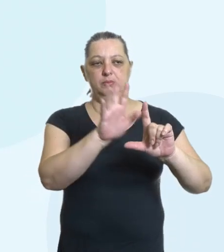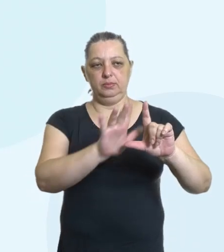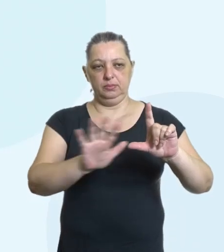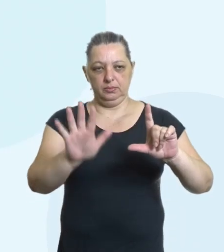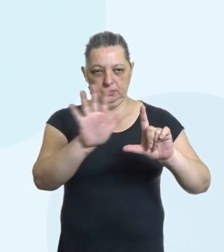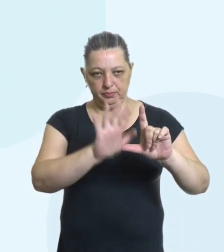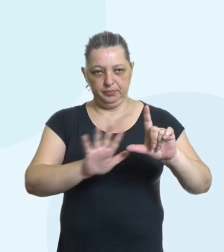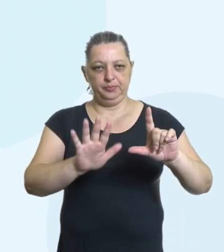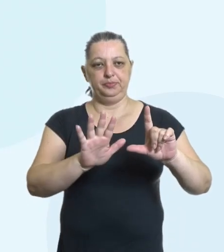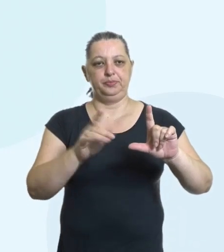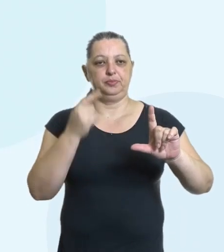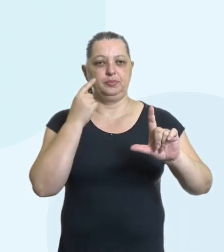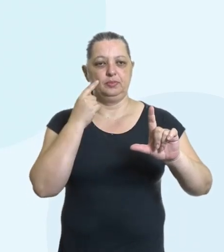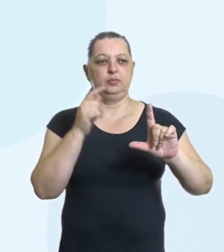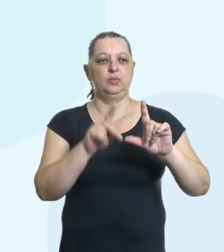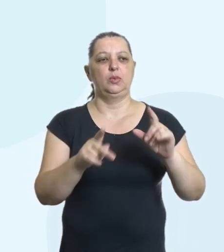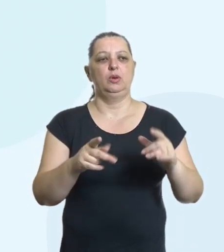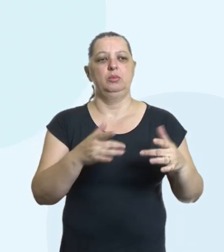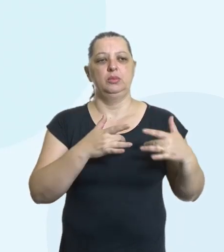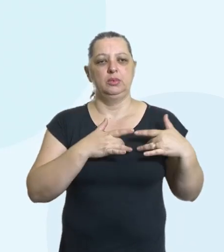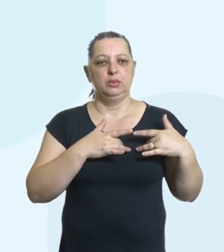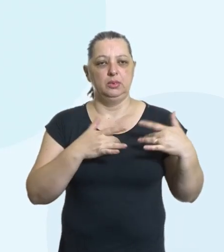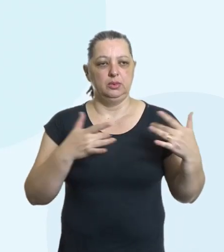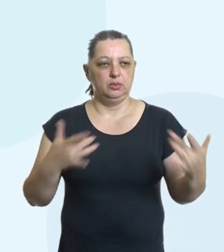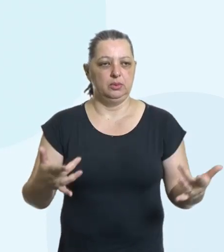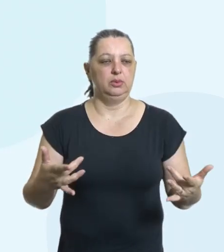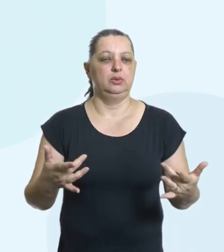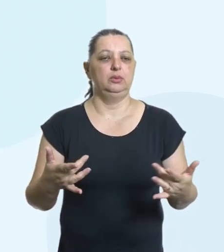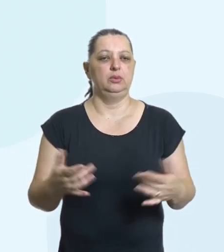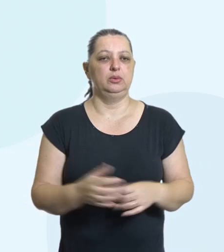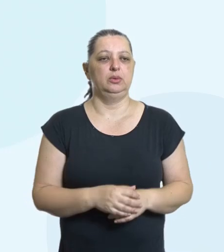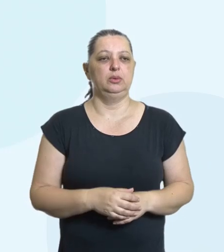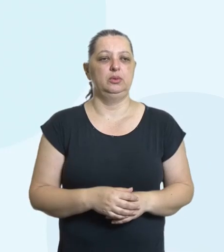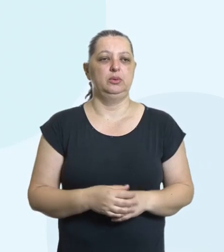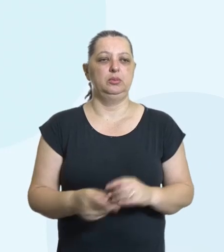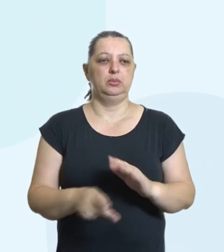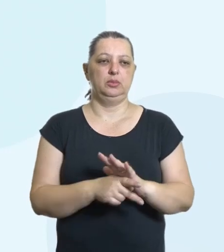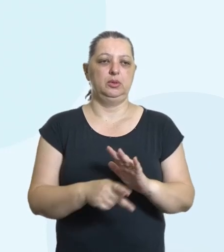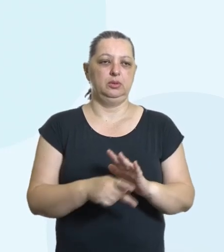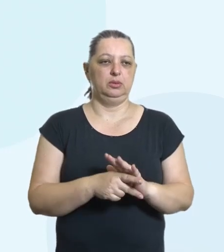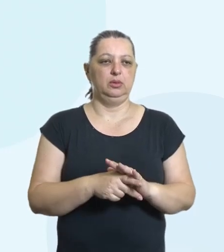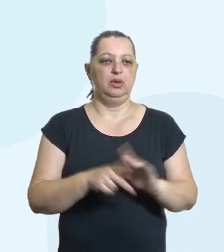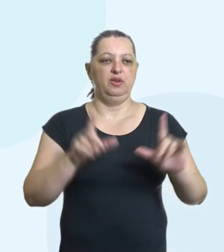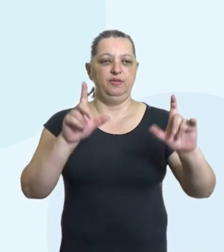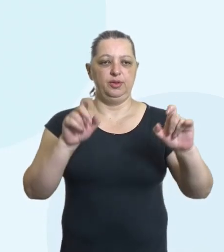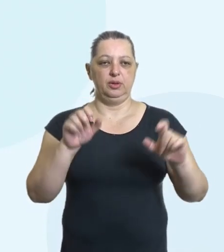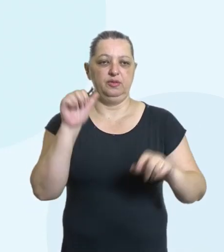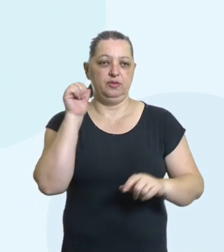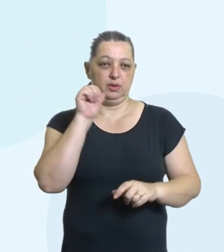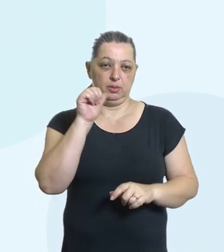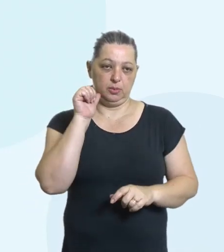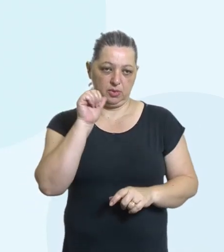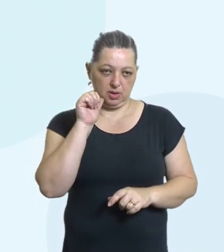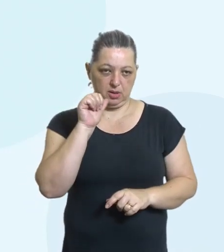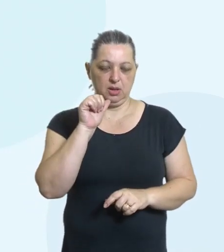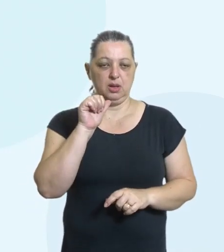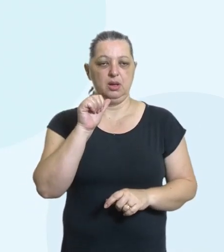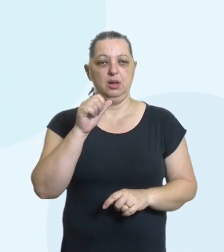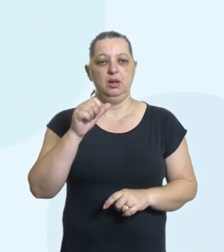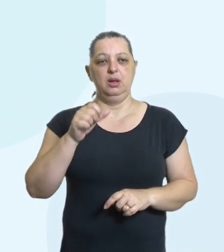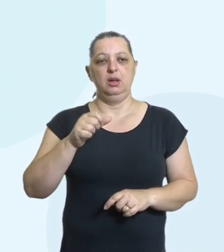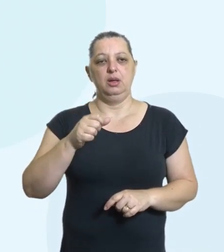como ser doador voluntário de medula óssea, fotografia da atriz e apresentadora Cissa Guimarães com as duas